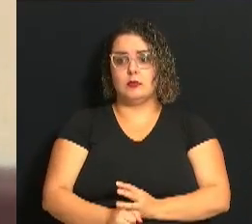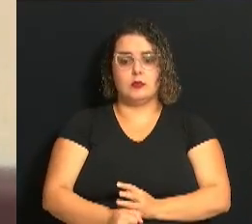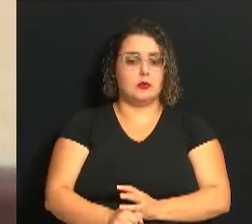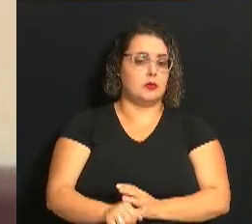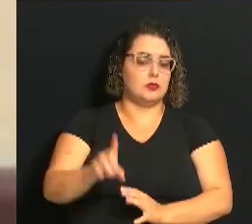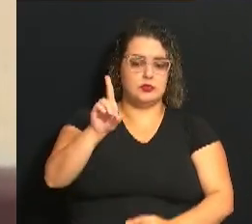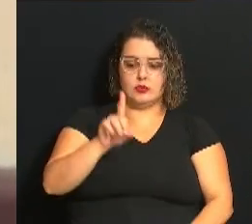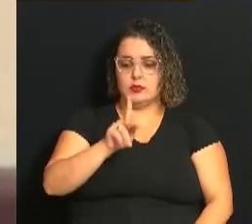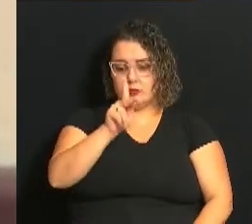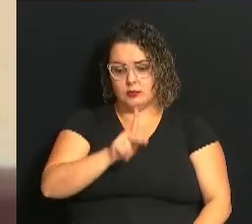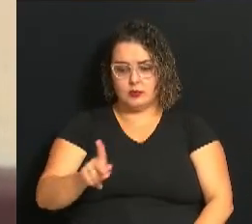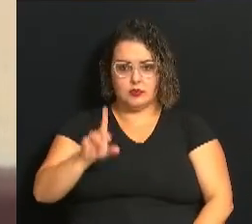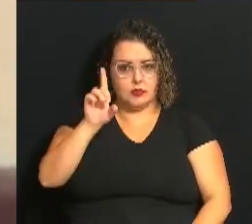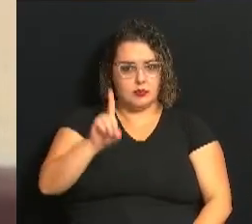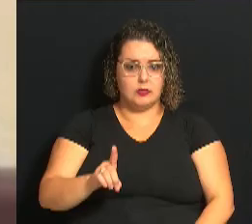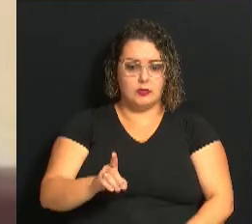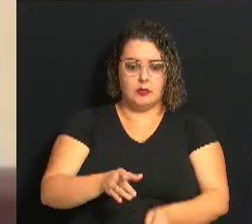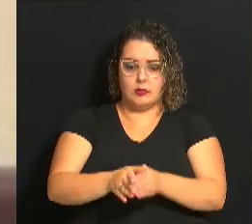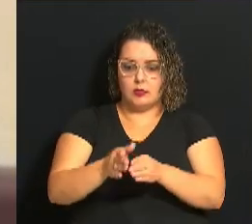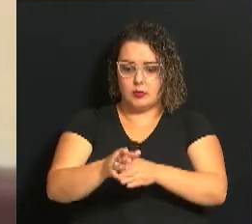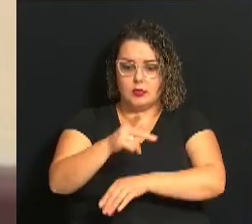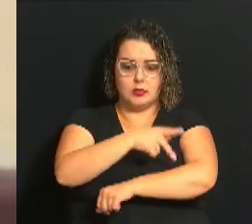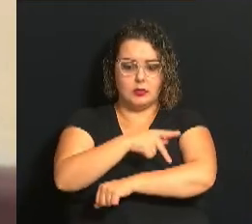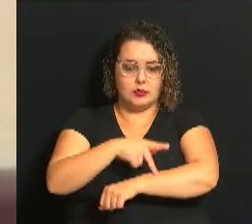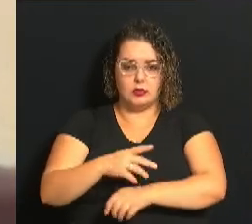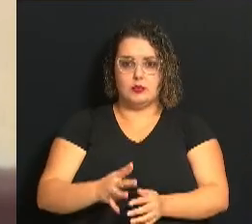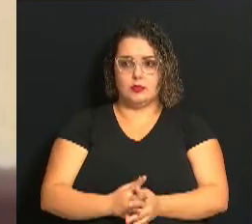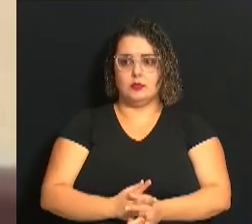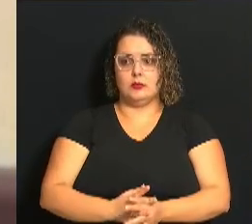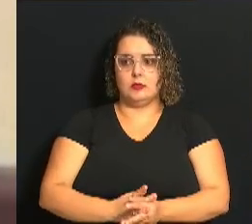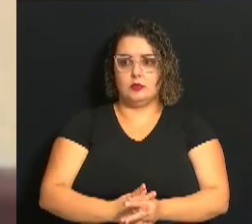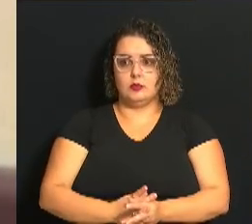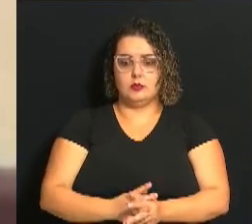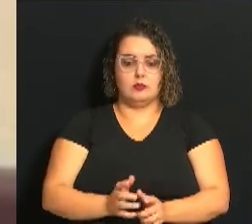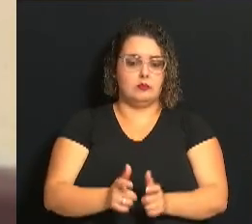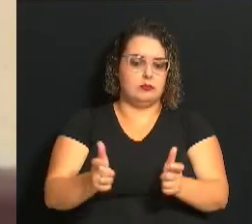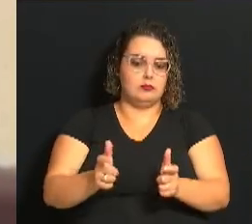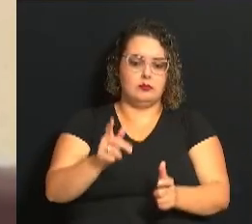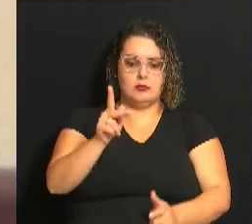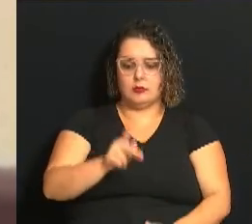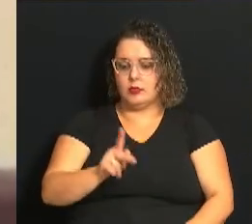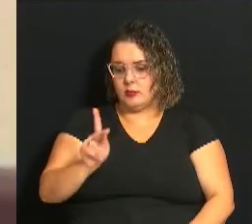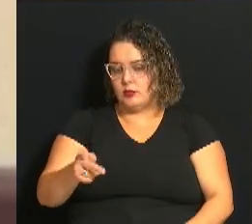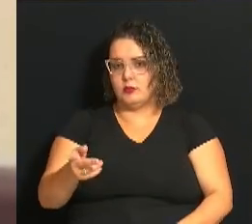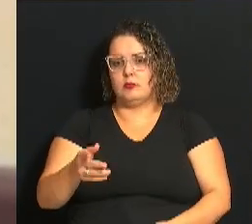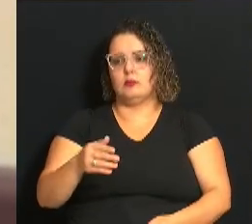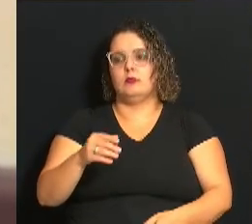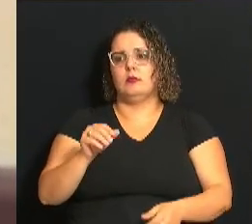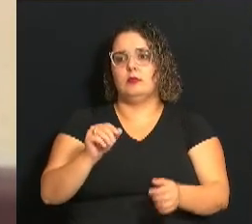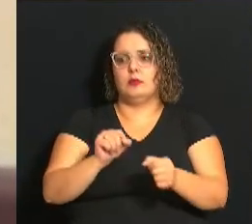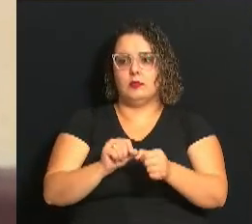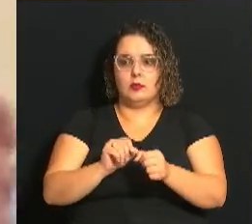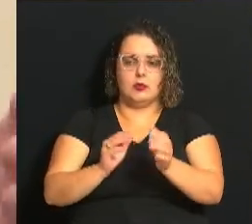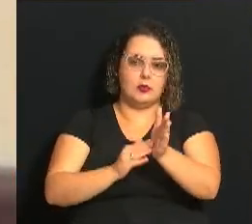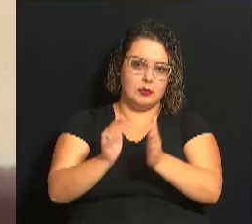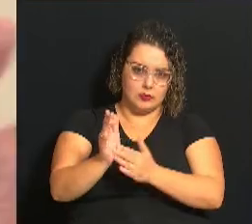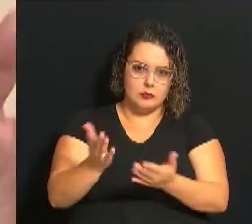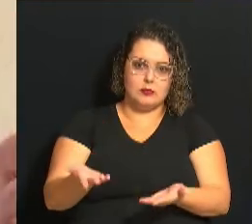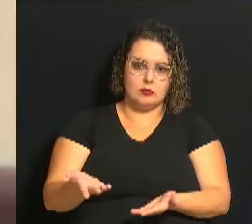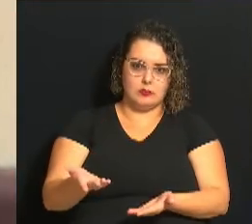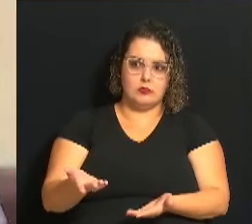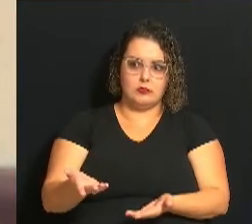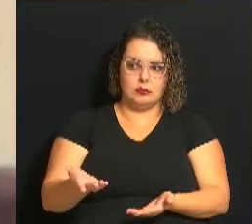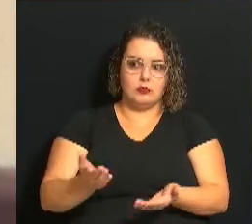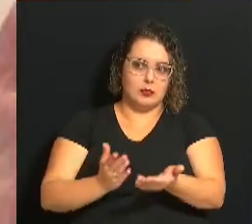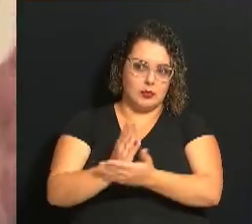vice-diretor, orientador pedagógico, muitos professores, né, prestam concurso, passam, e aí, né, eles têm